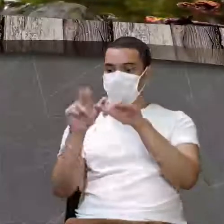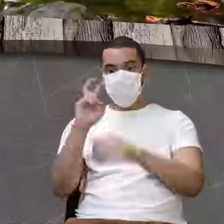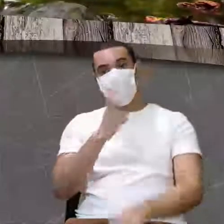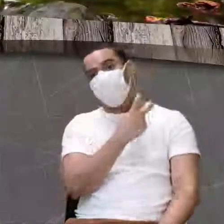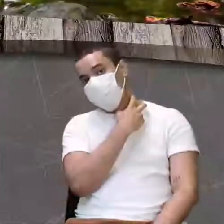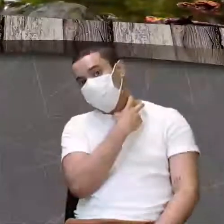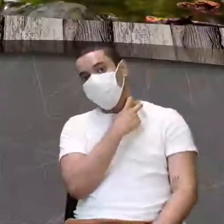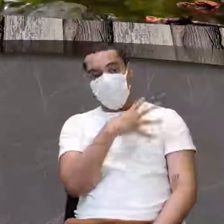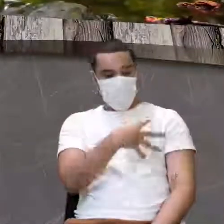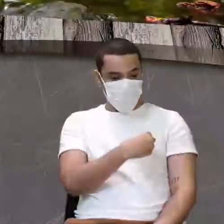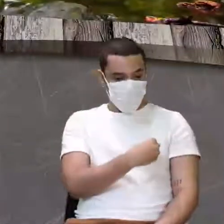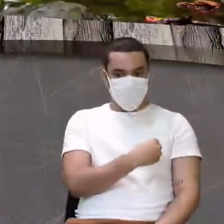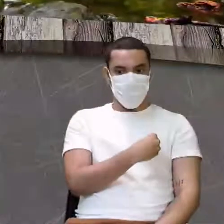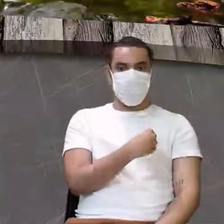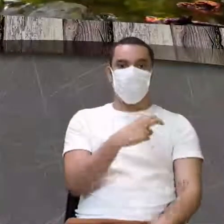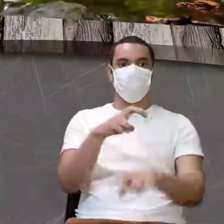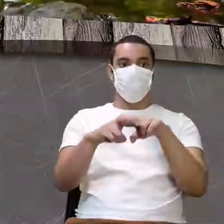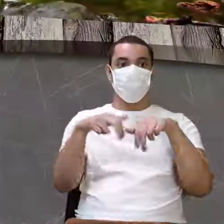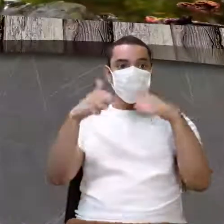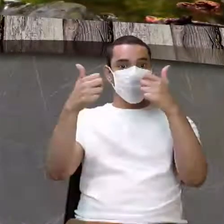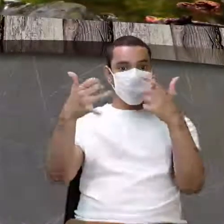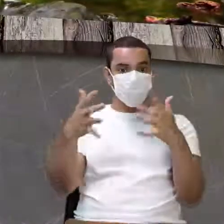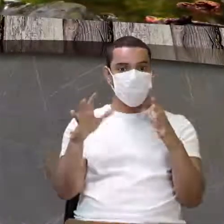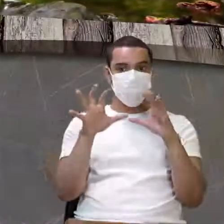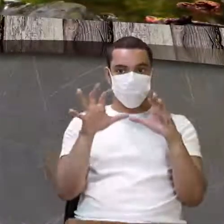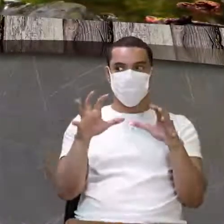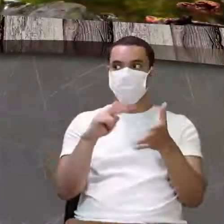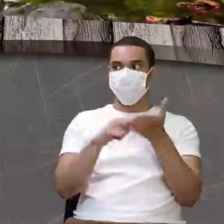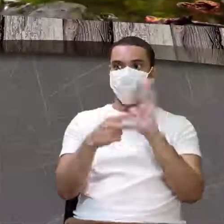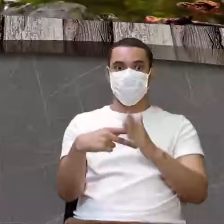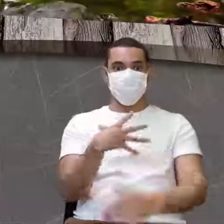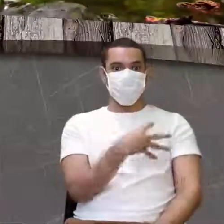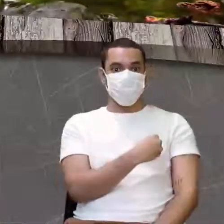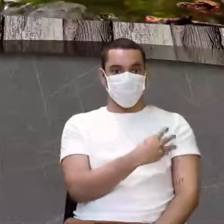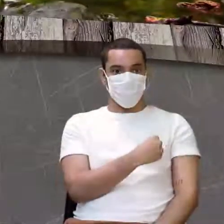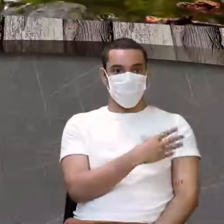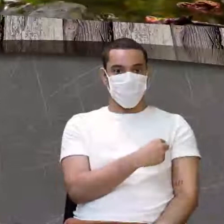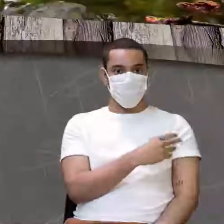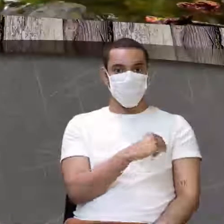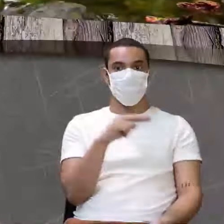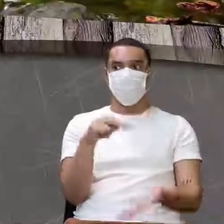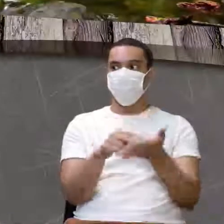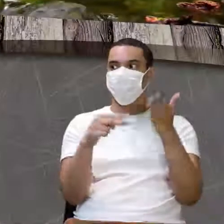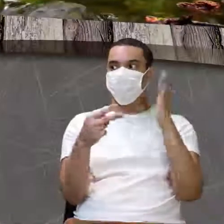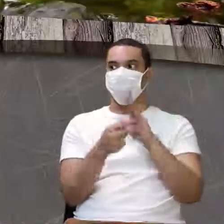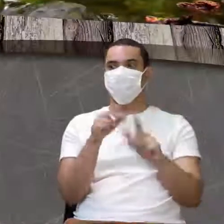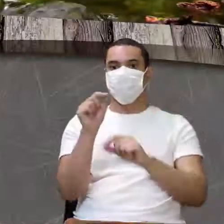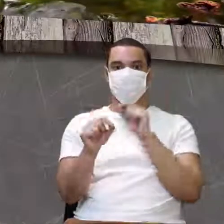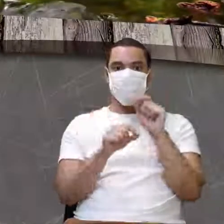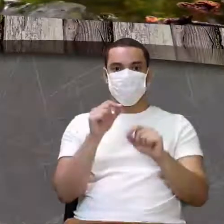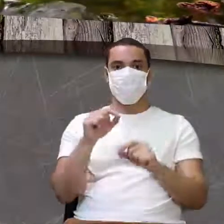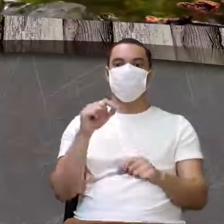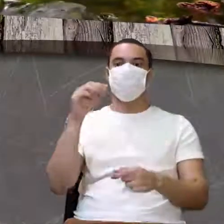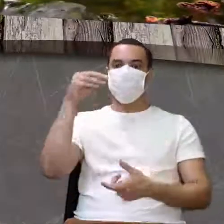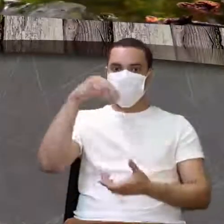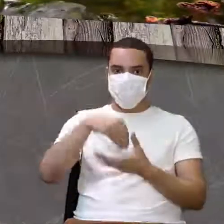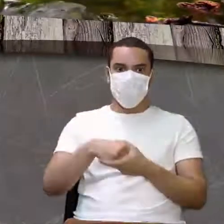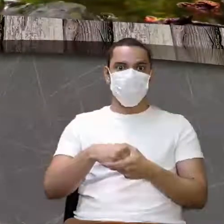Então, quando a gente fala deles como mamíferos, eles estão ali nas